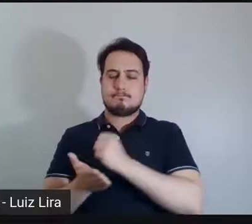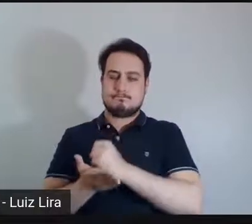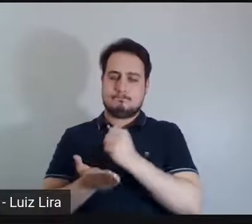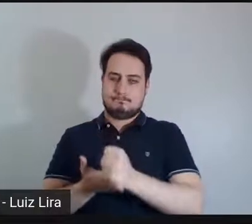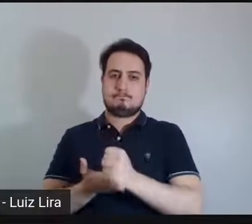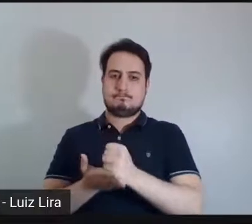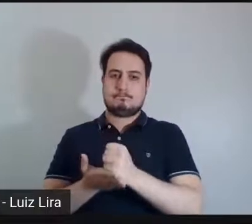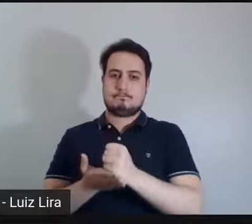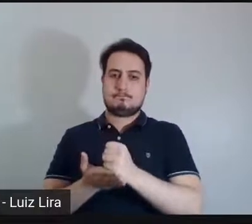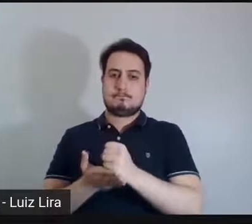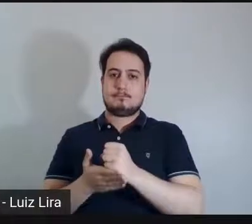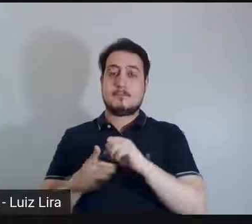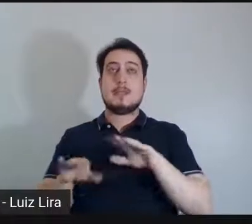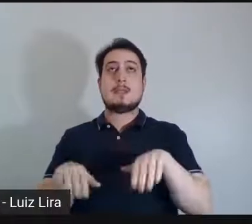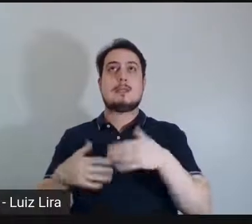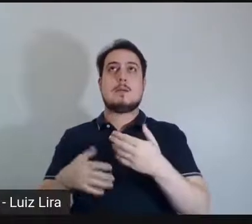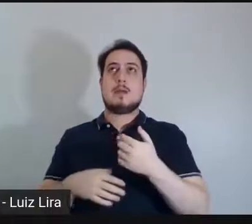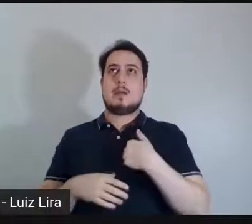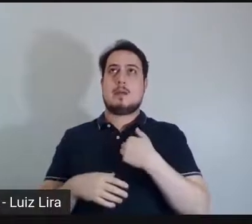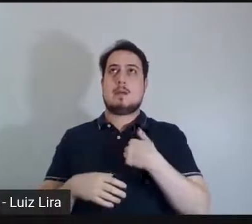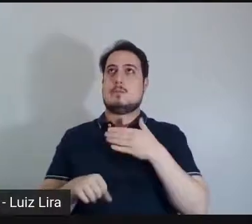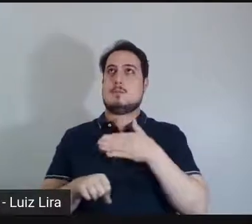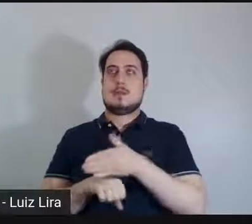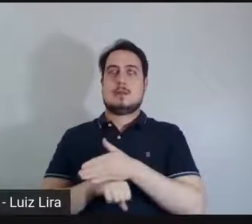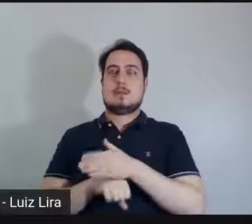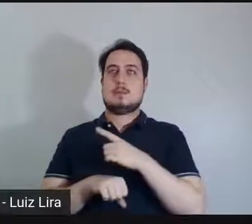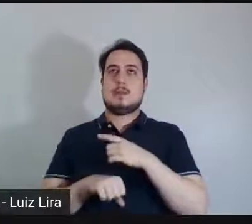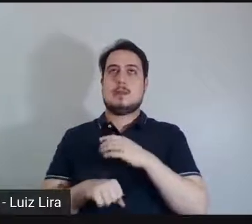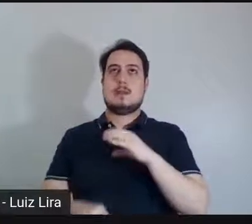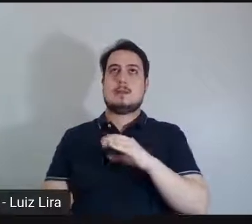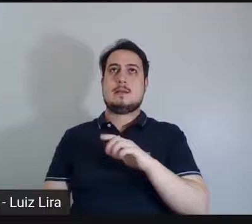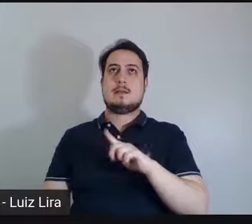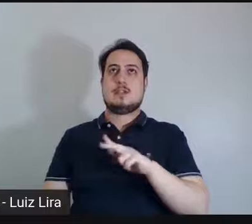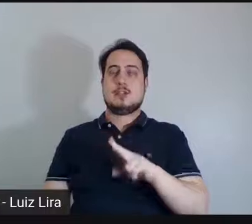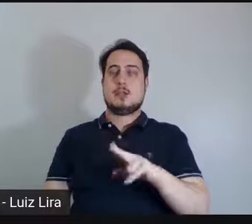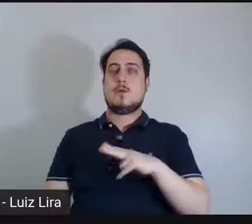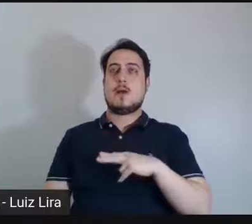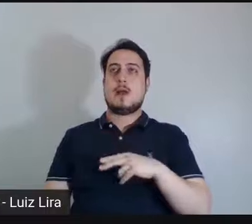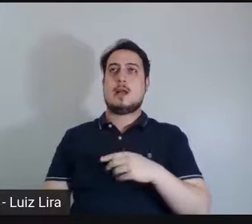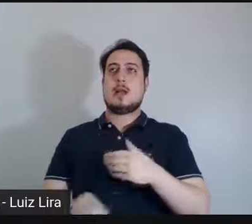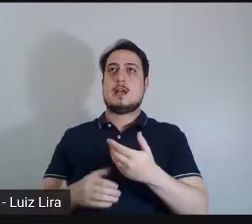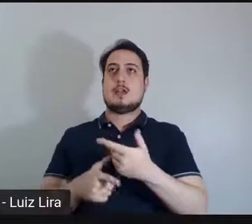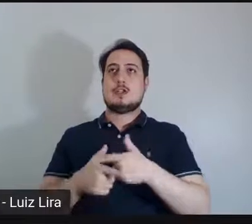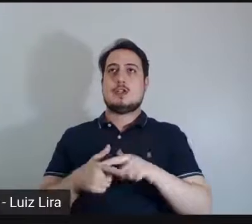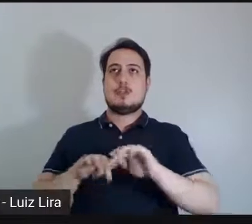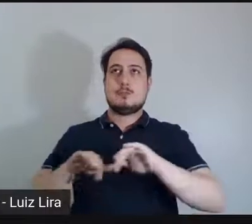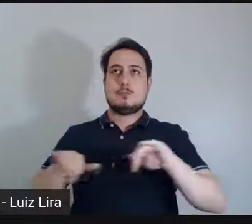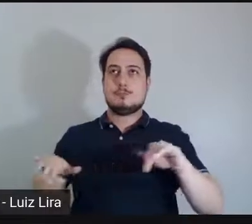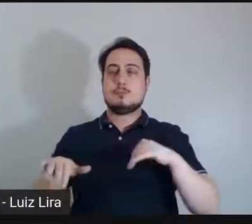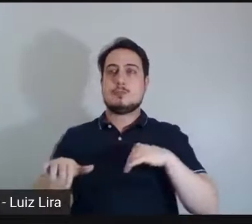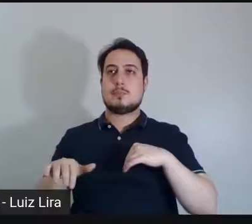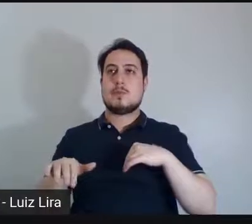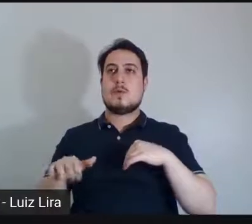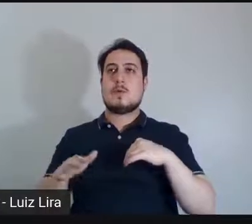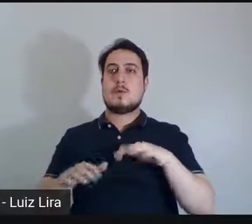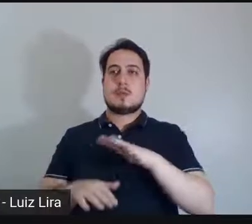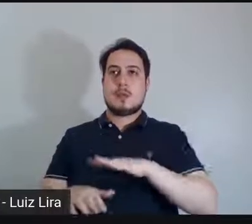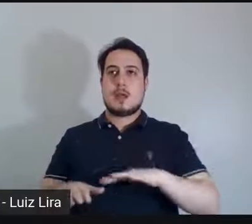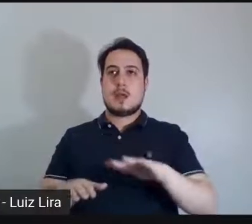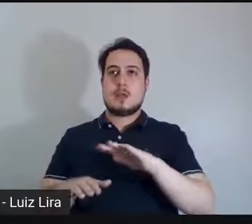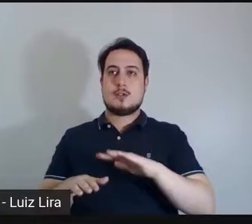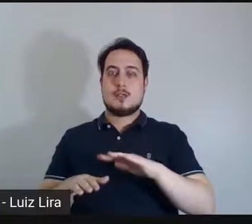Então, eu não participei disso, na CGU ela é dividida por coordenações, né? Então, tem a coordenação do Ministério da